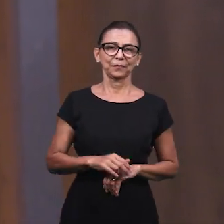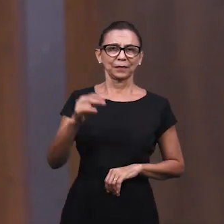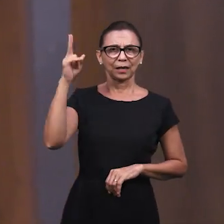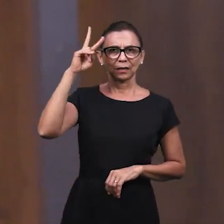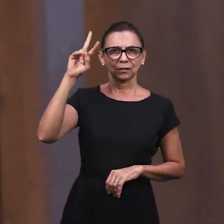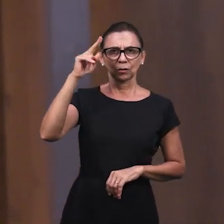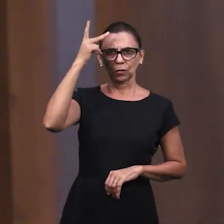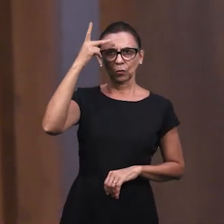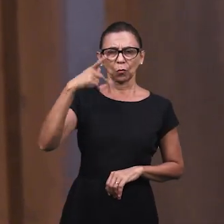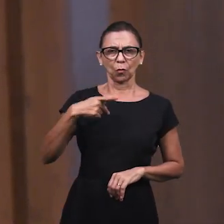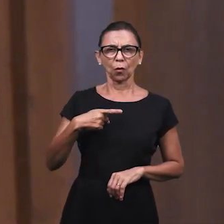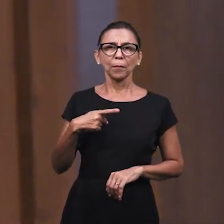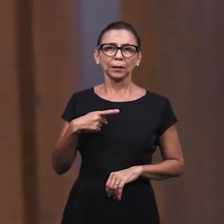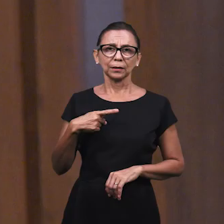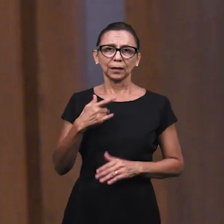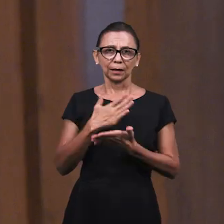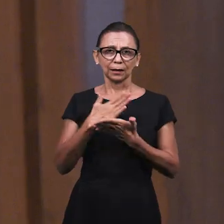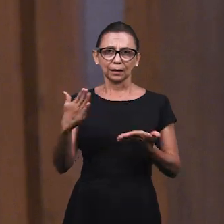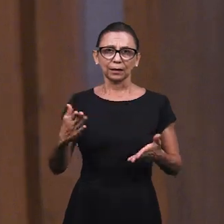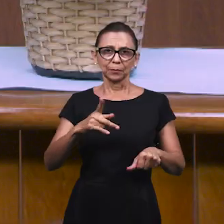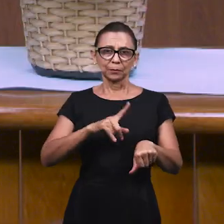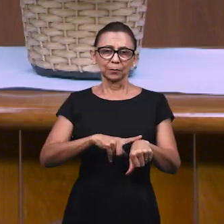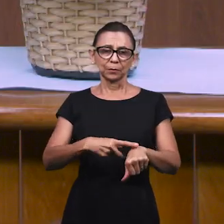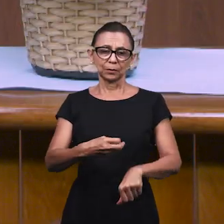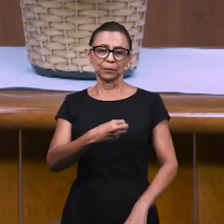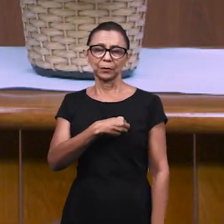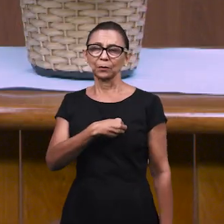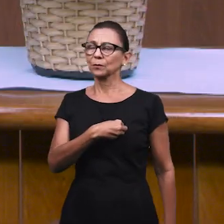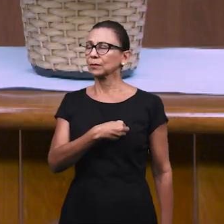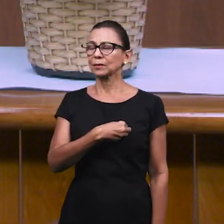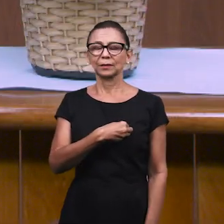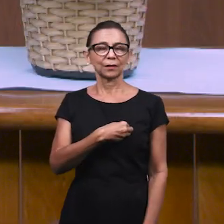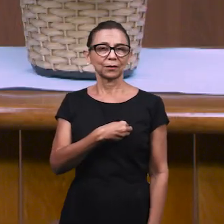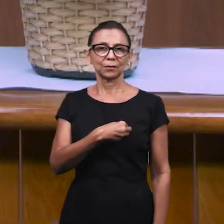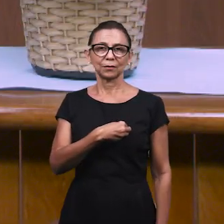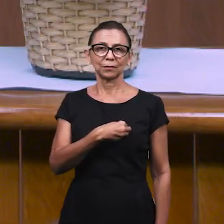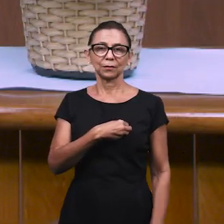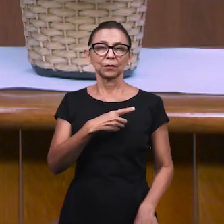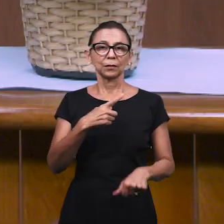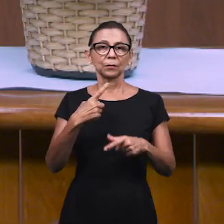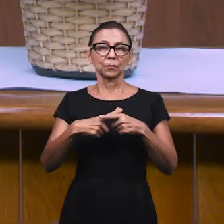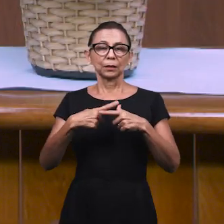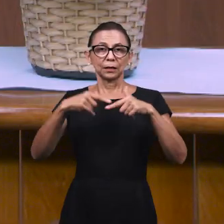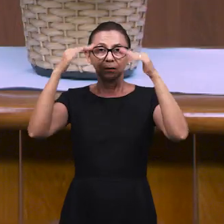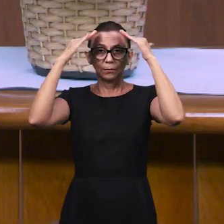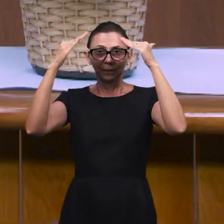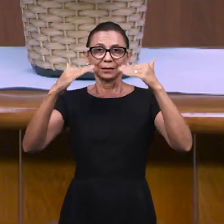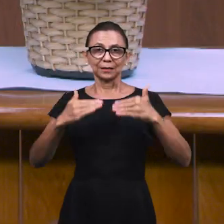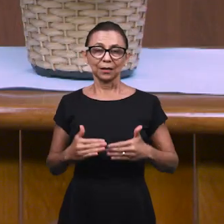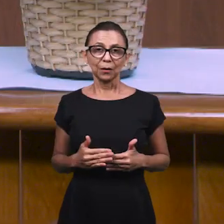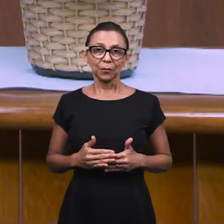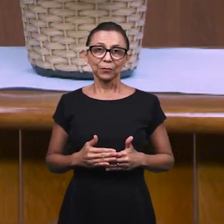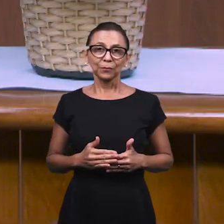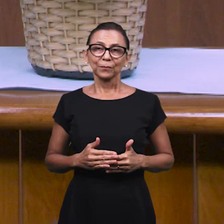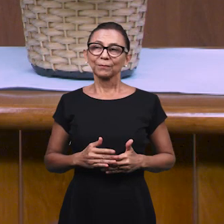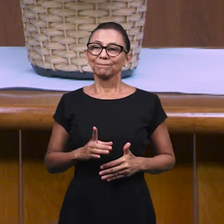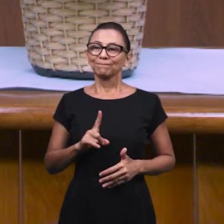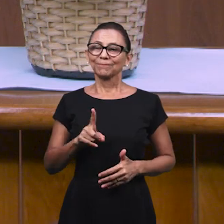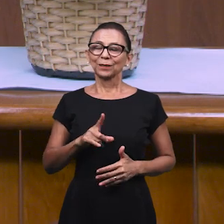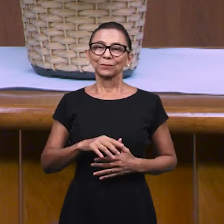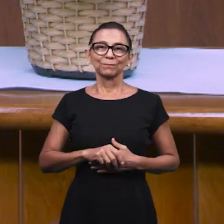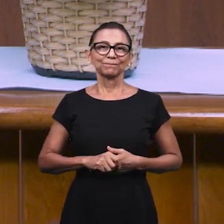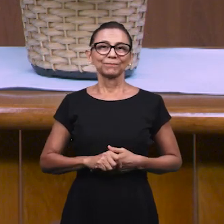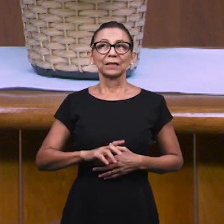A história do homem não terminou na desobediência. Porque Deus tem um projeto desde